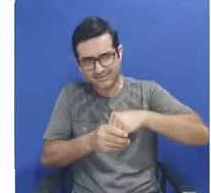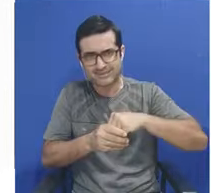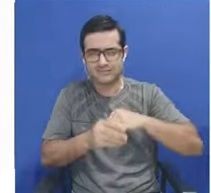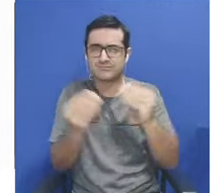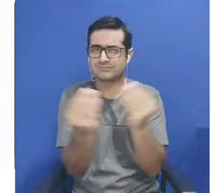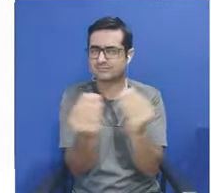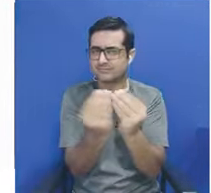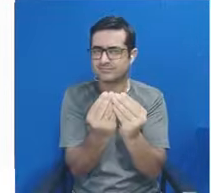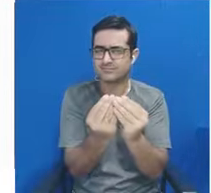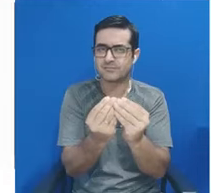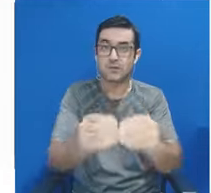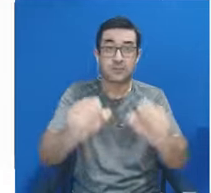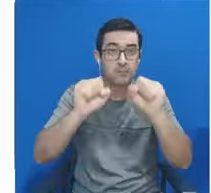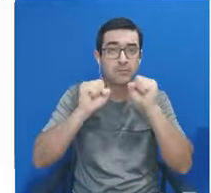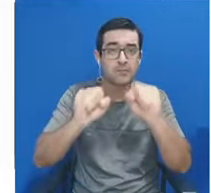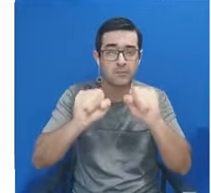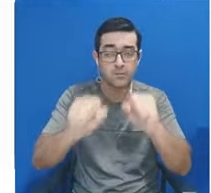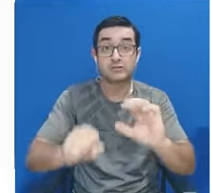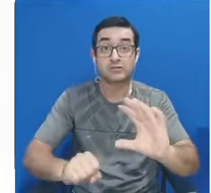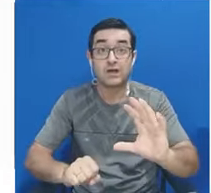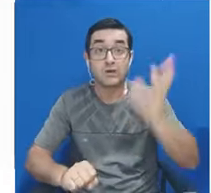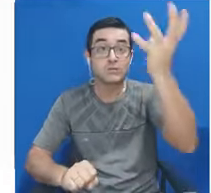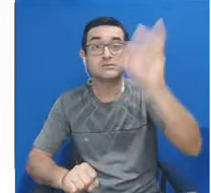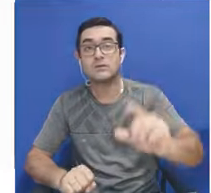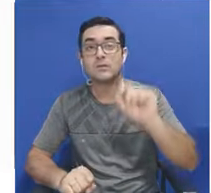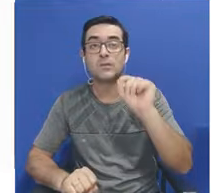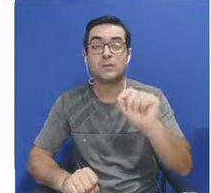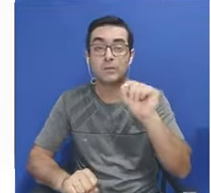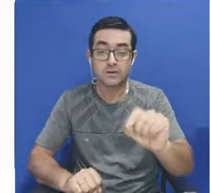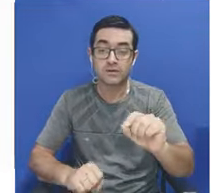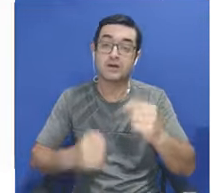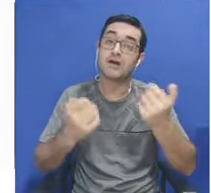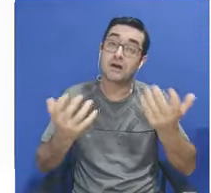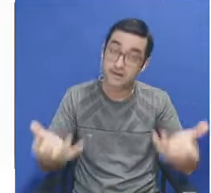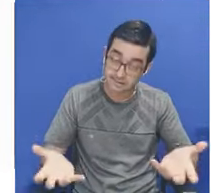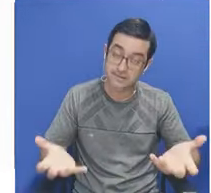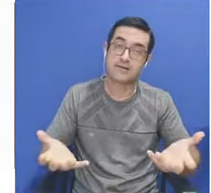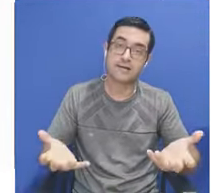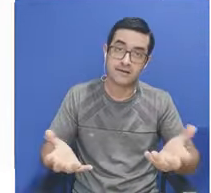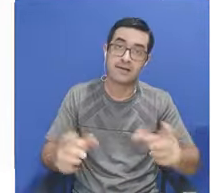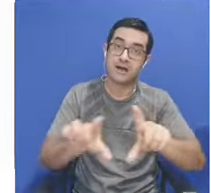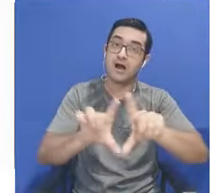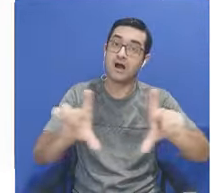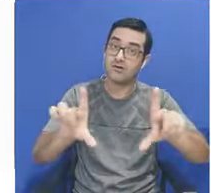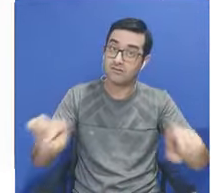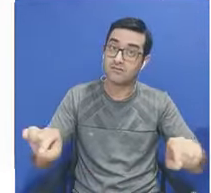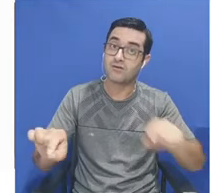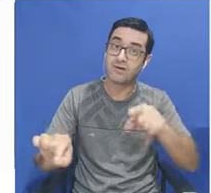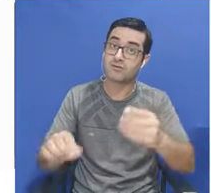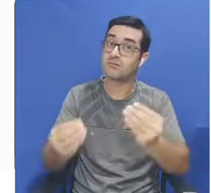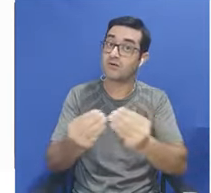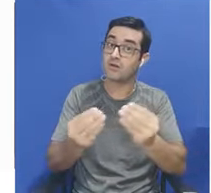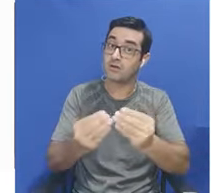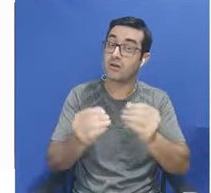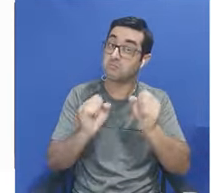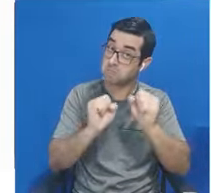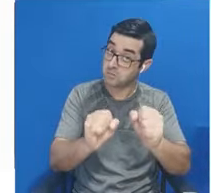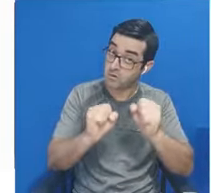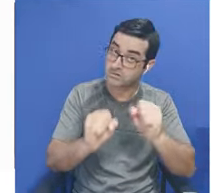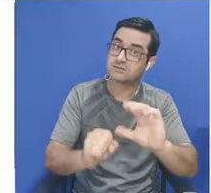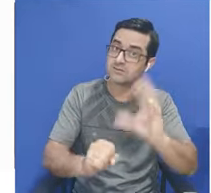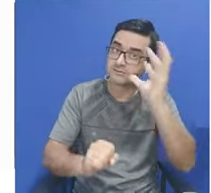fórmula molecular, o que não é o caso, mas poderia. Mas olha só, aqui está todos os passos.